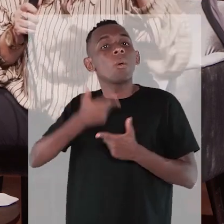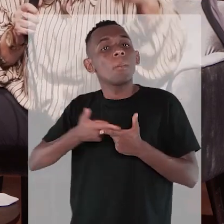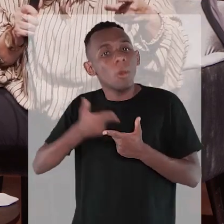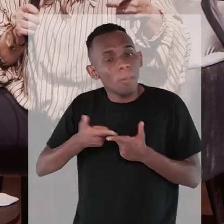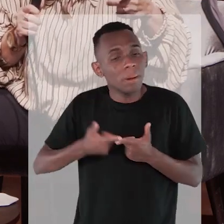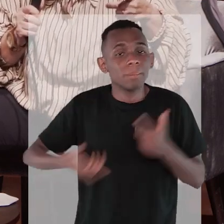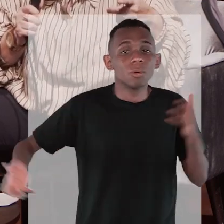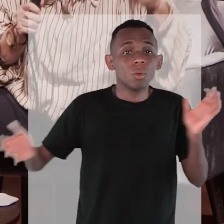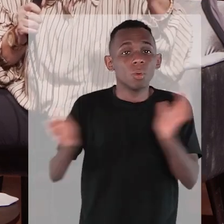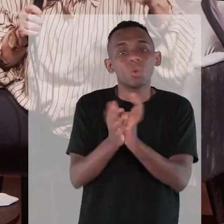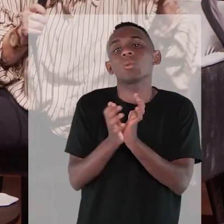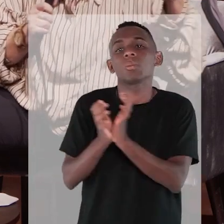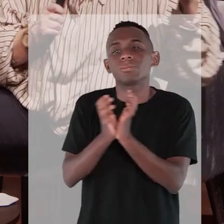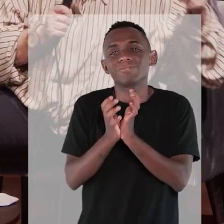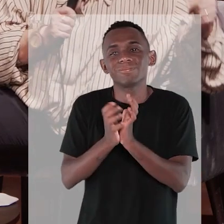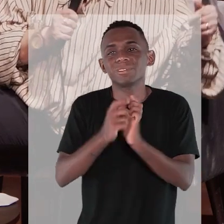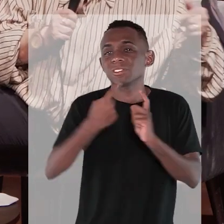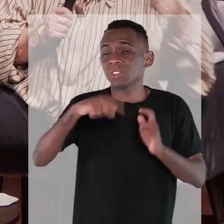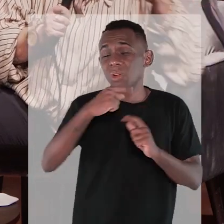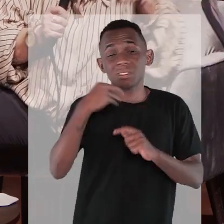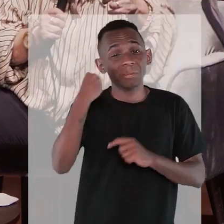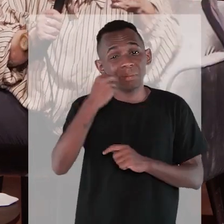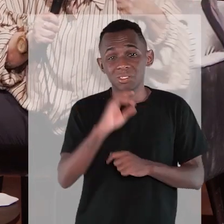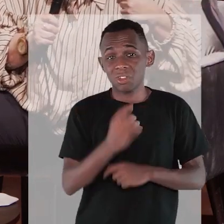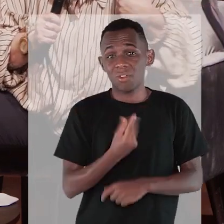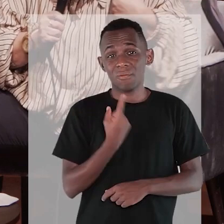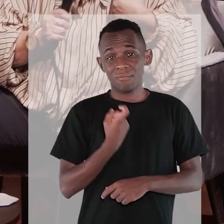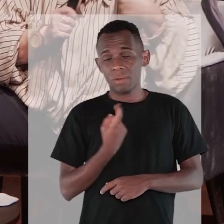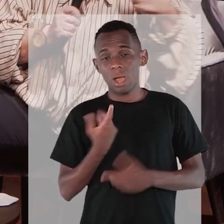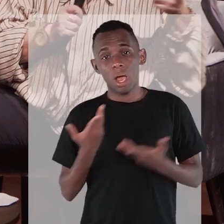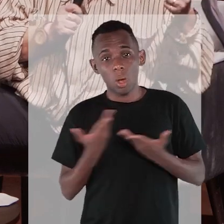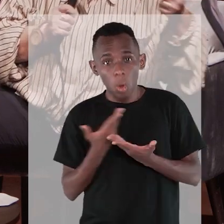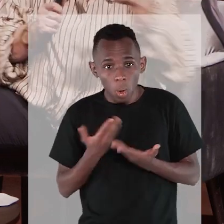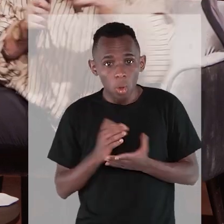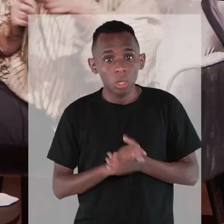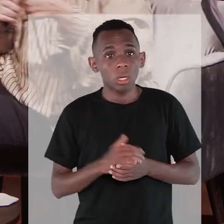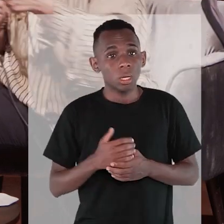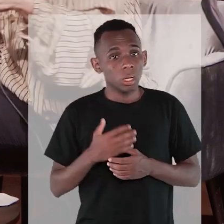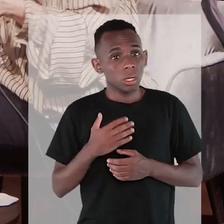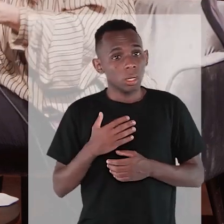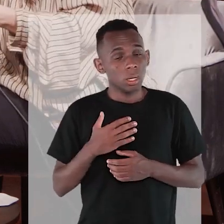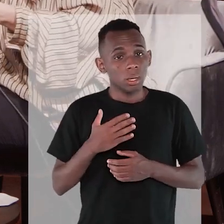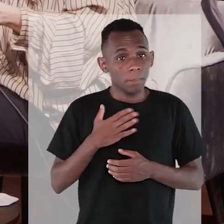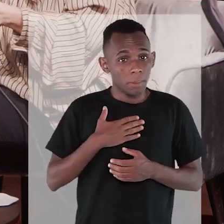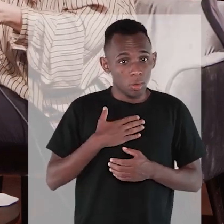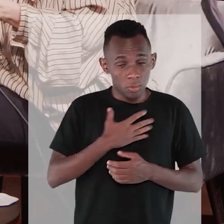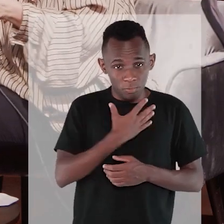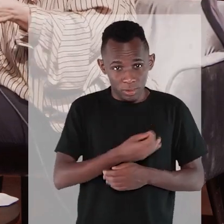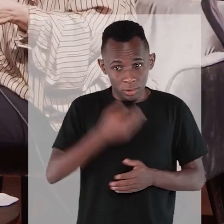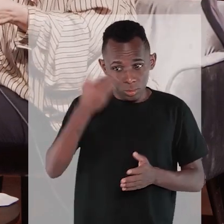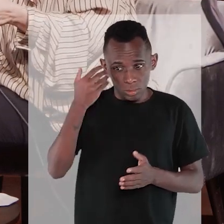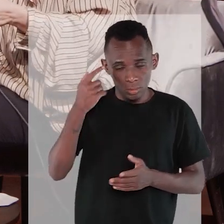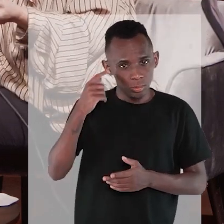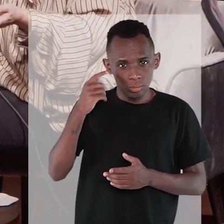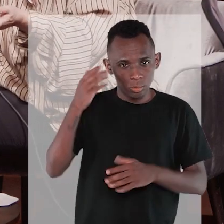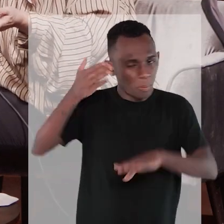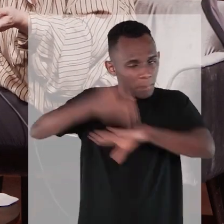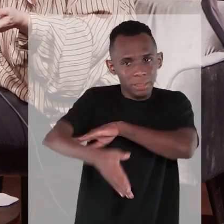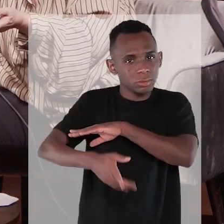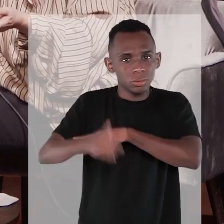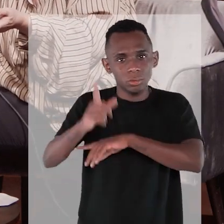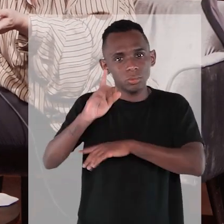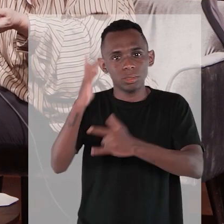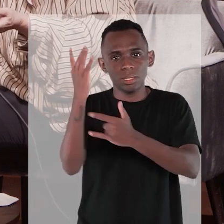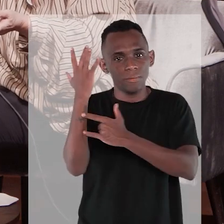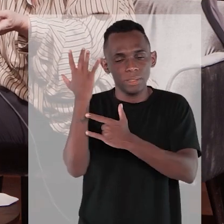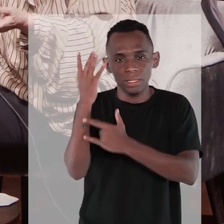coletivamente, como comunidade. Estamos vivendo individualmente. Então, eu perdi. Meu filho não passou na federal, não é porque ele não estudou, é por causa da